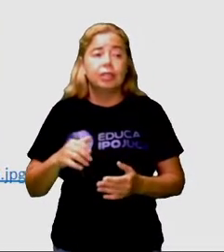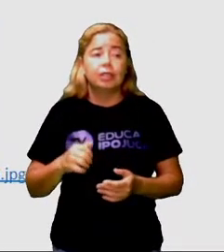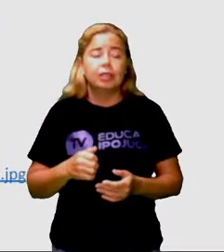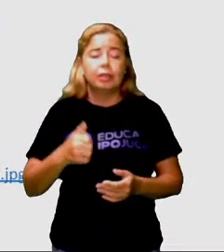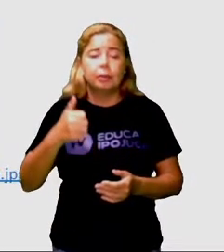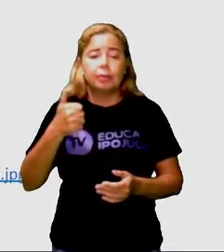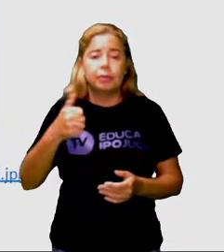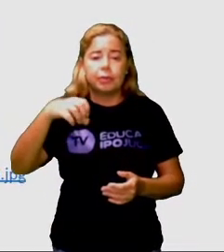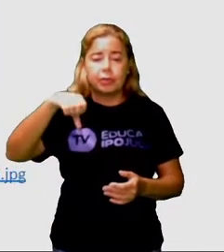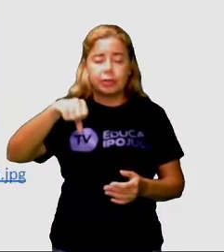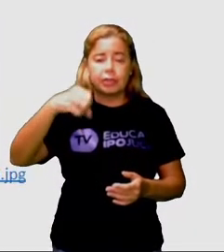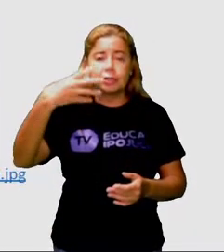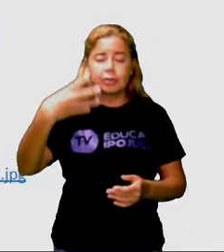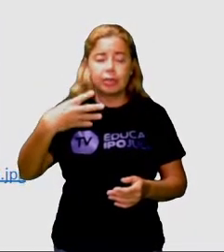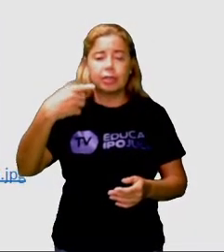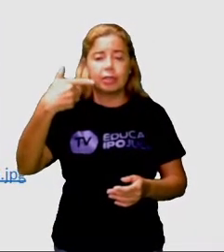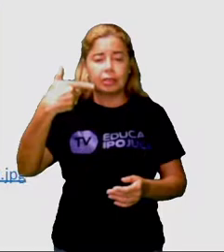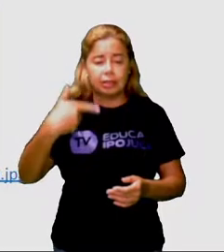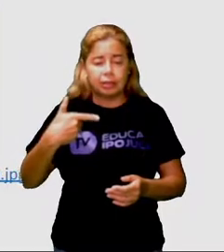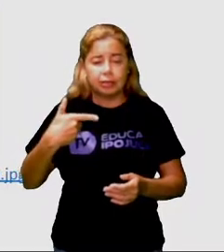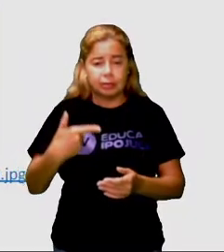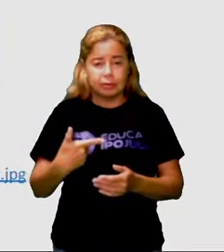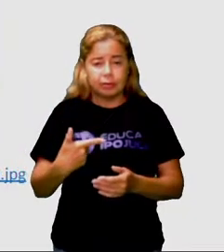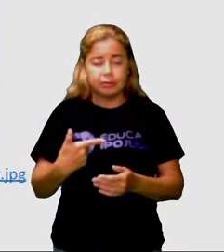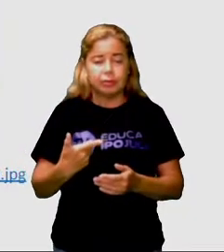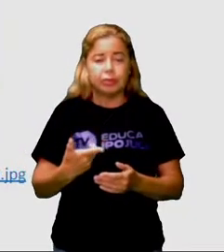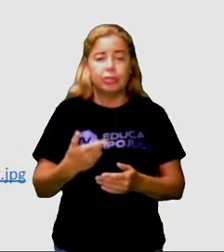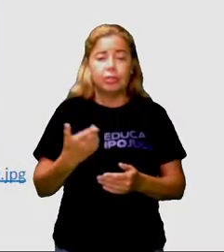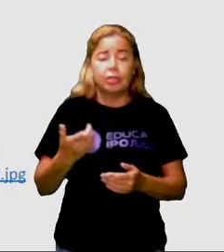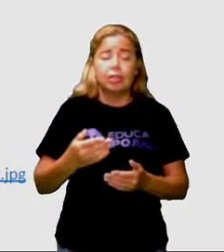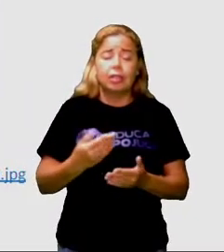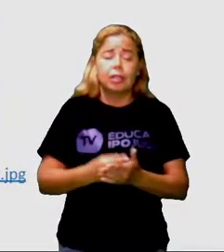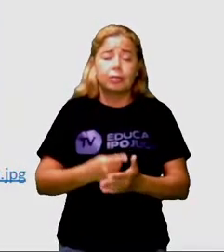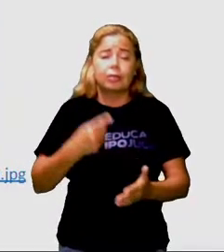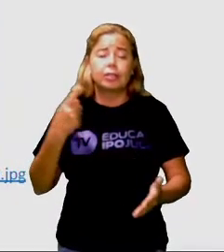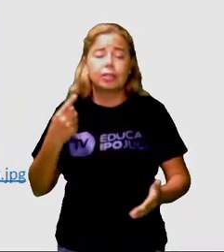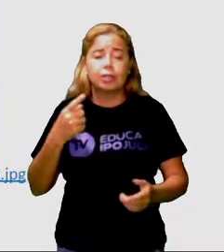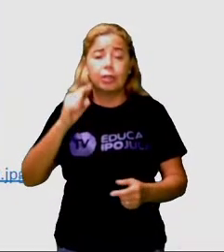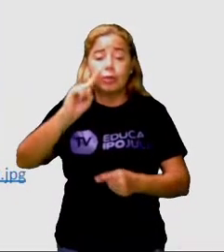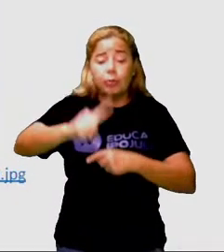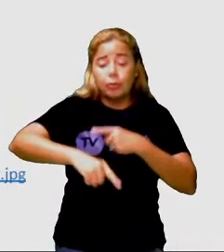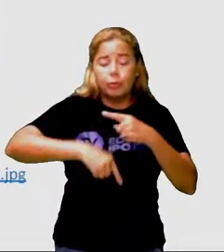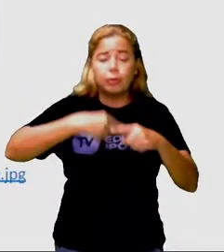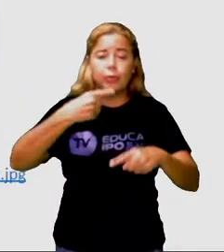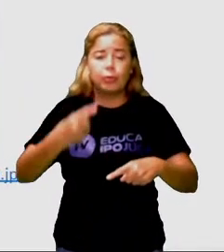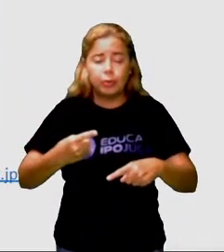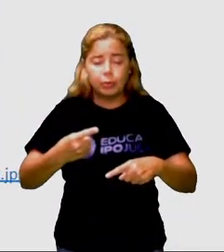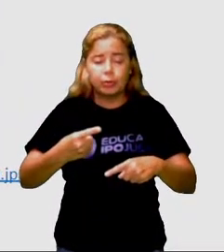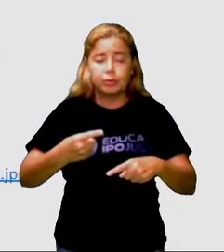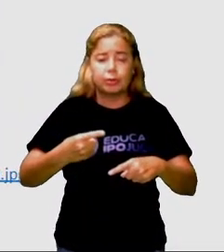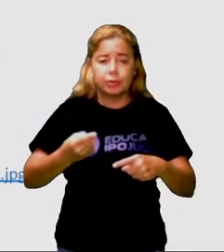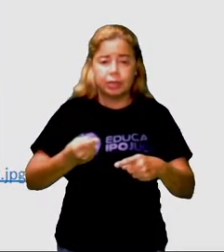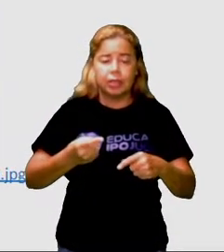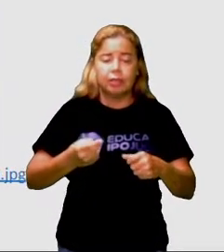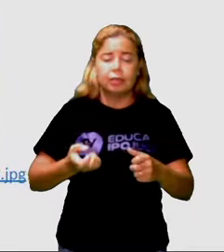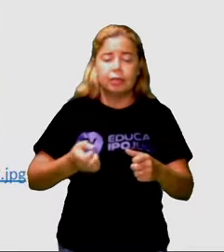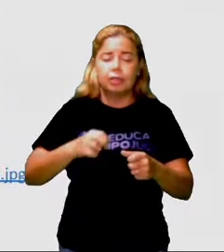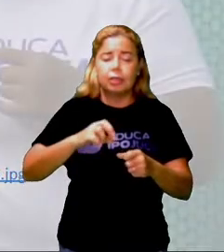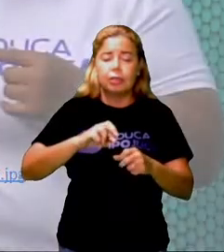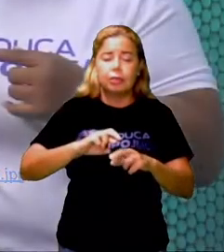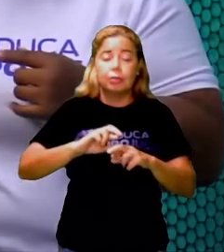perdia o valor e dava início a outro sistema monetário, conhecido